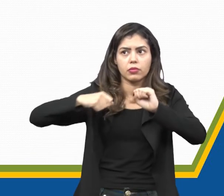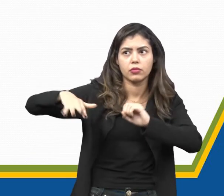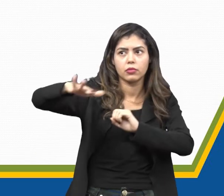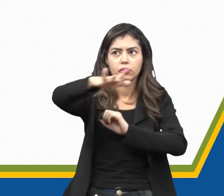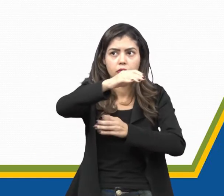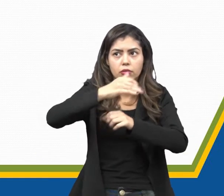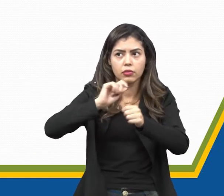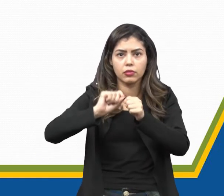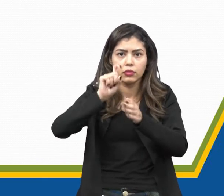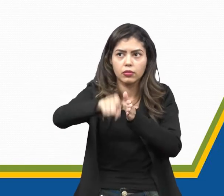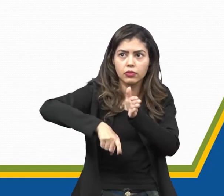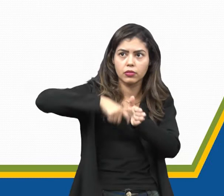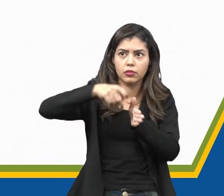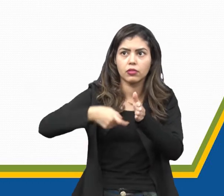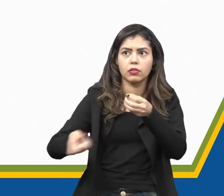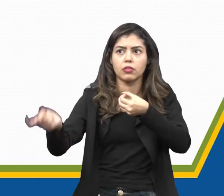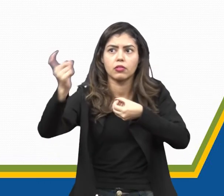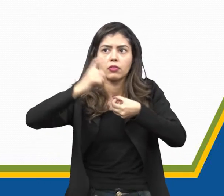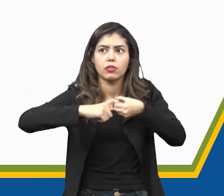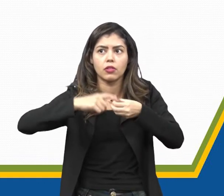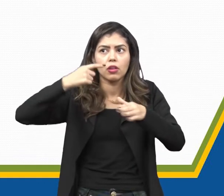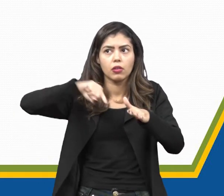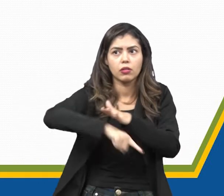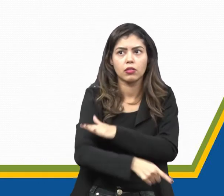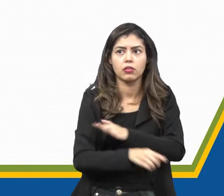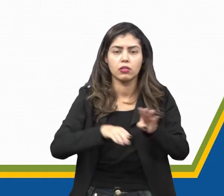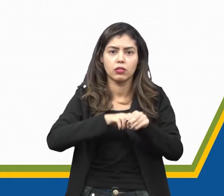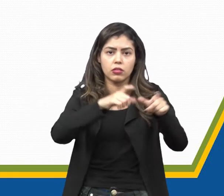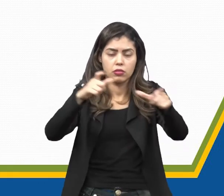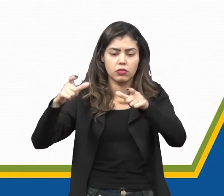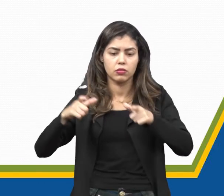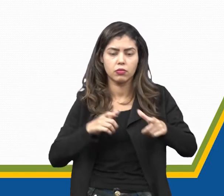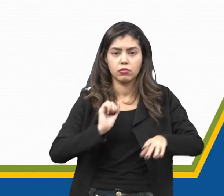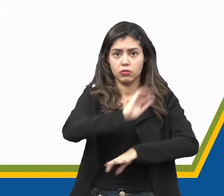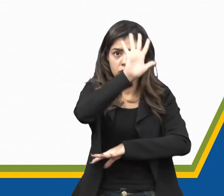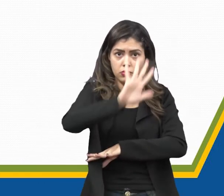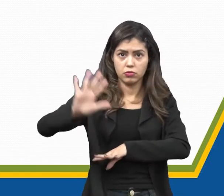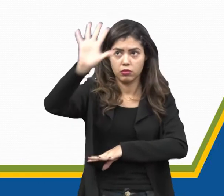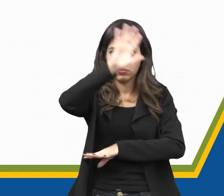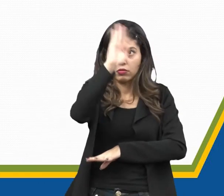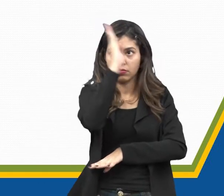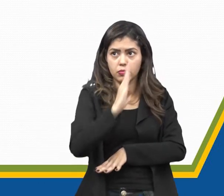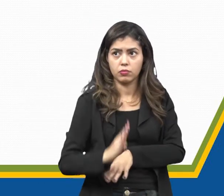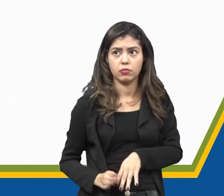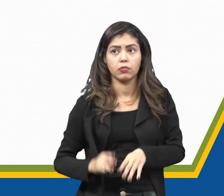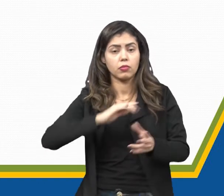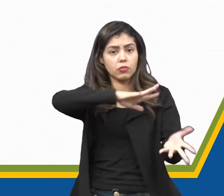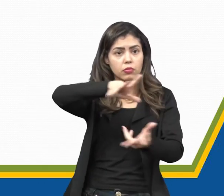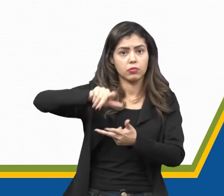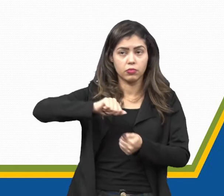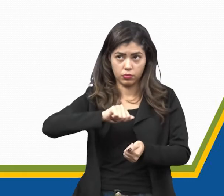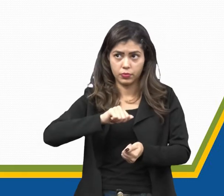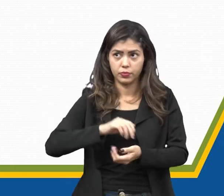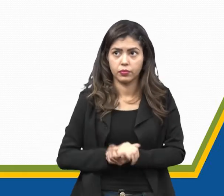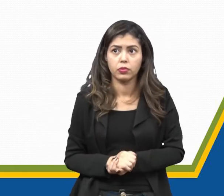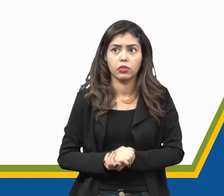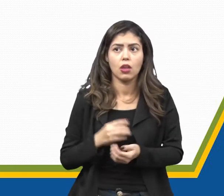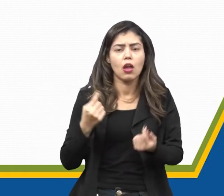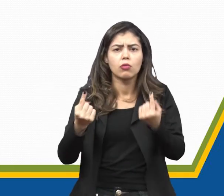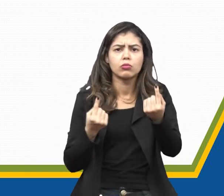produção agrícola vem ocasionando profundas transformações no espaço geográfico do Brasil e do mundo. Entre